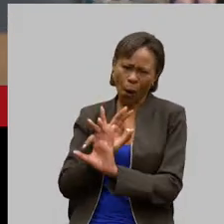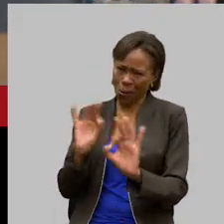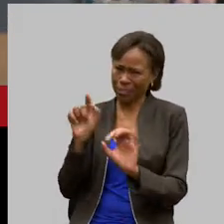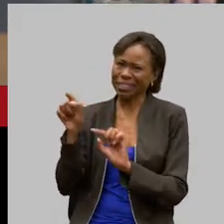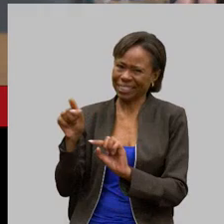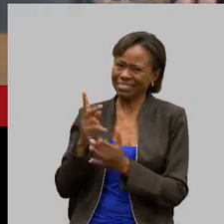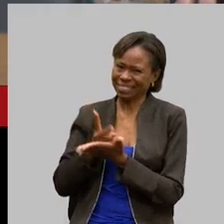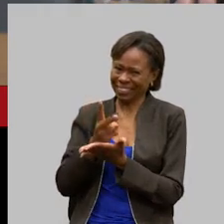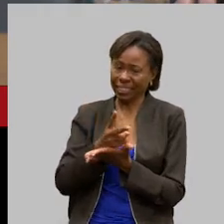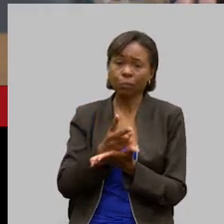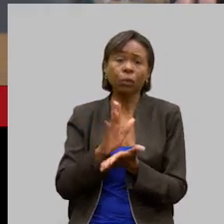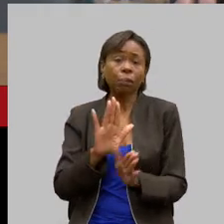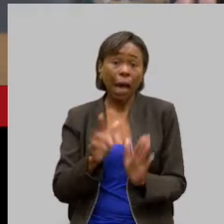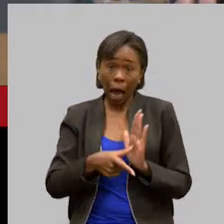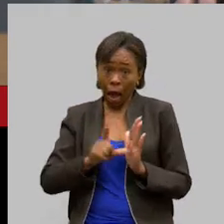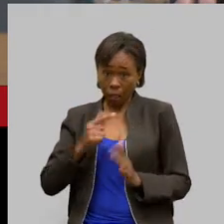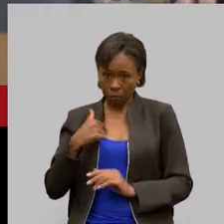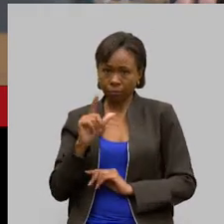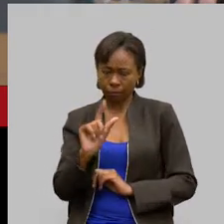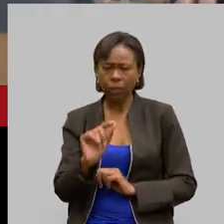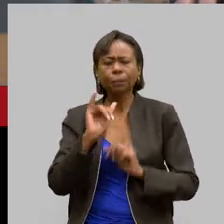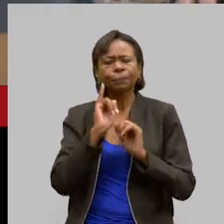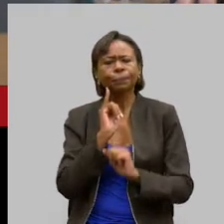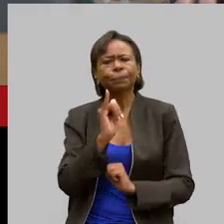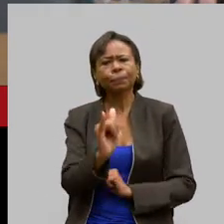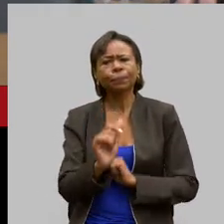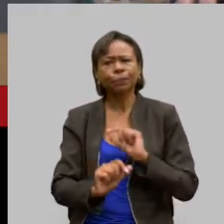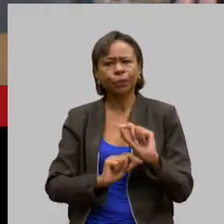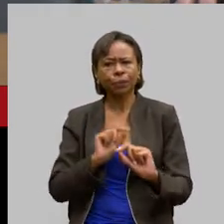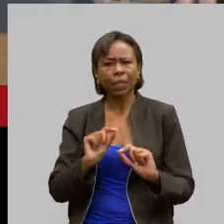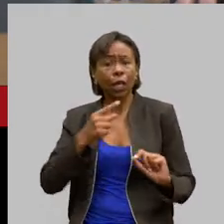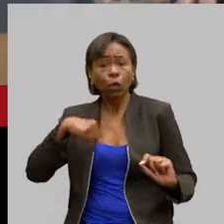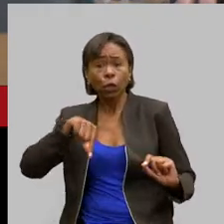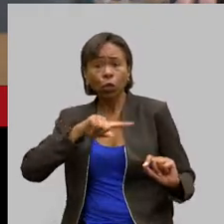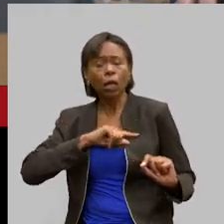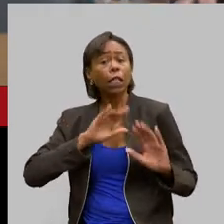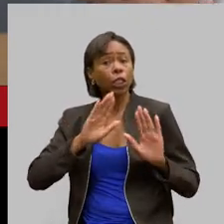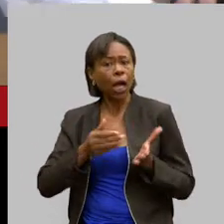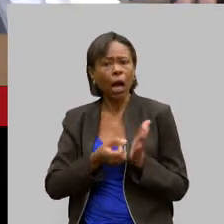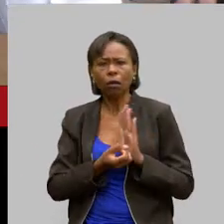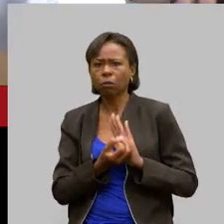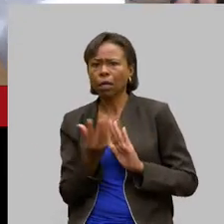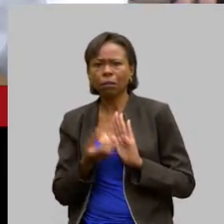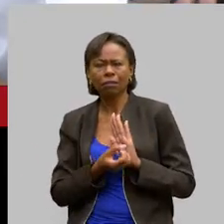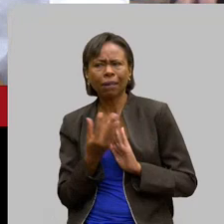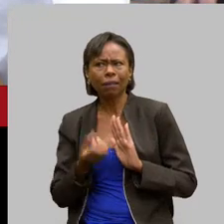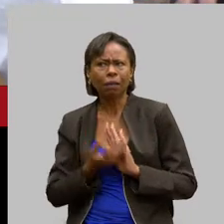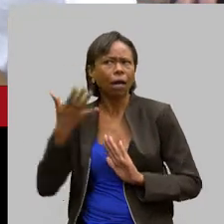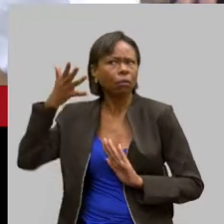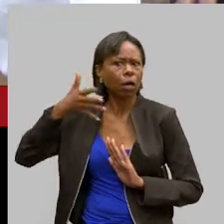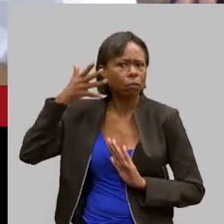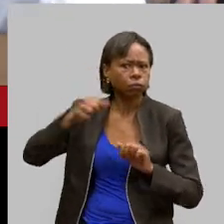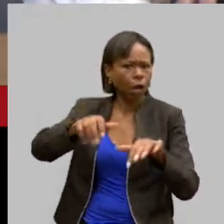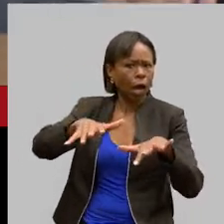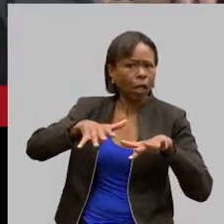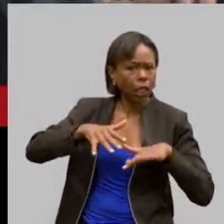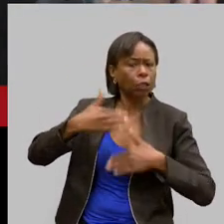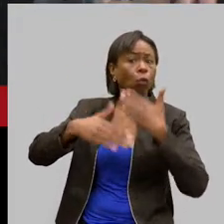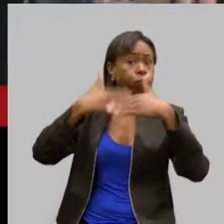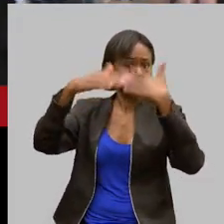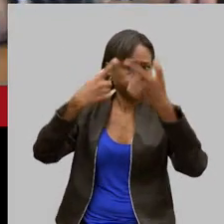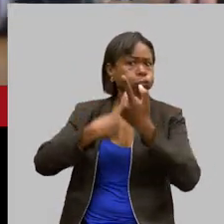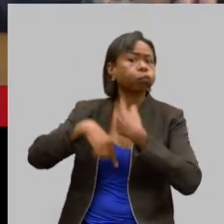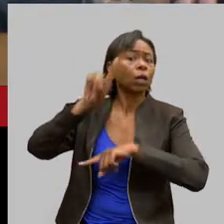antes de sair primeiro o seguinte nós realmente temos feito muitas audiências e trazido muitos avanços mas uma audiência